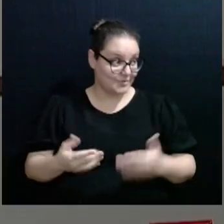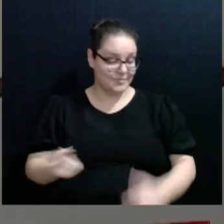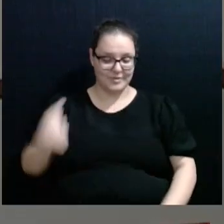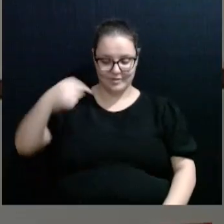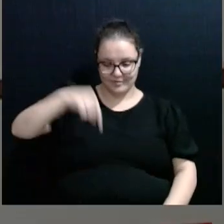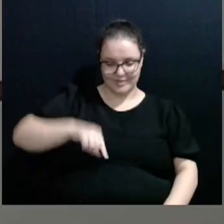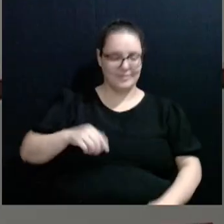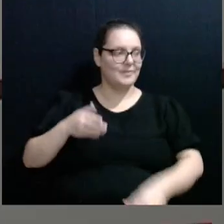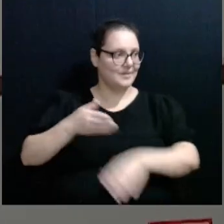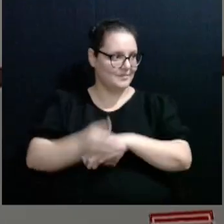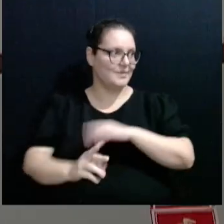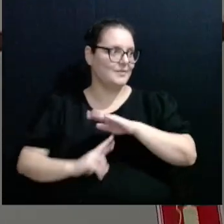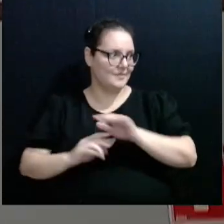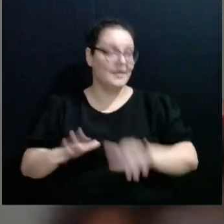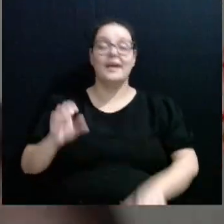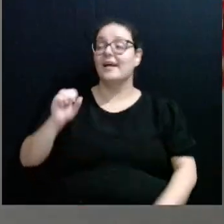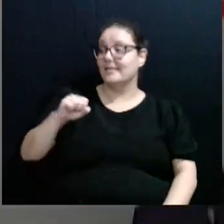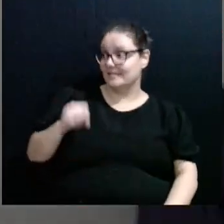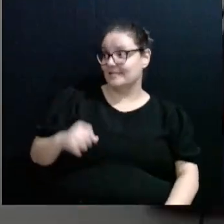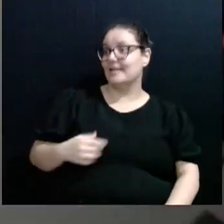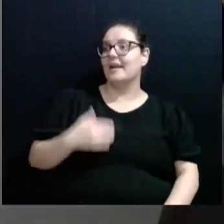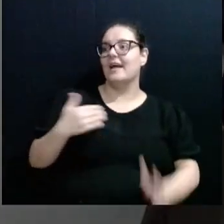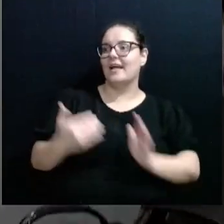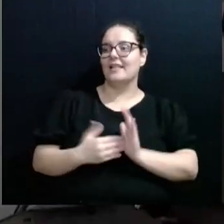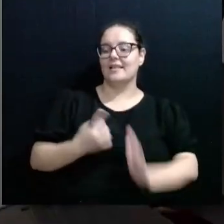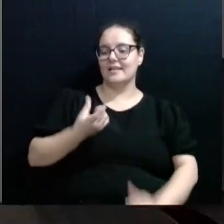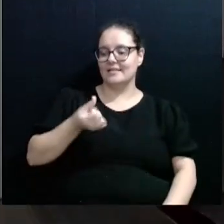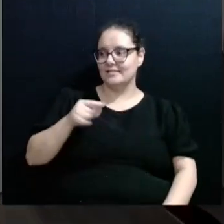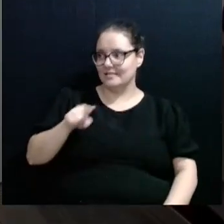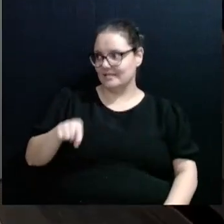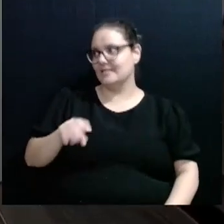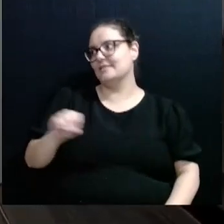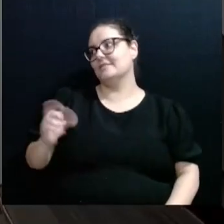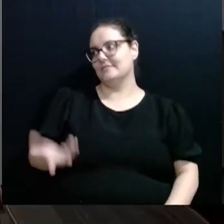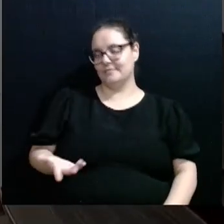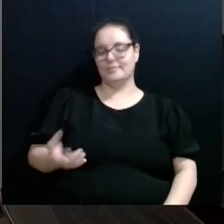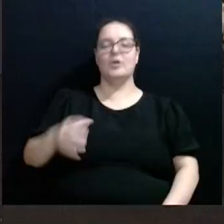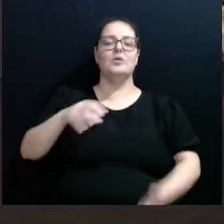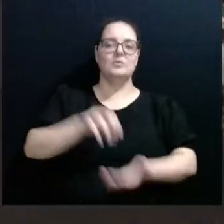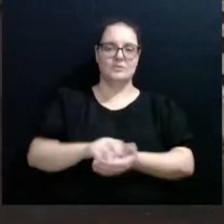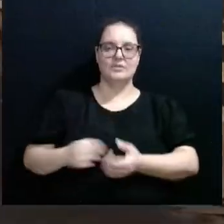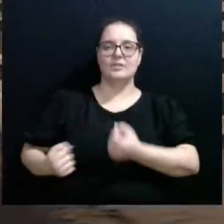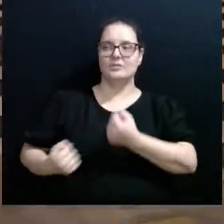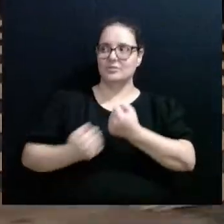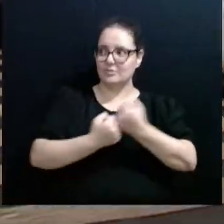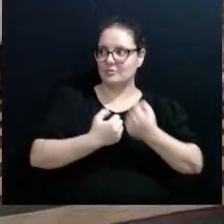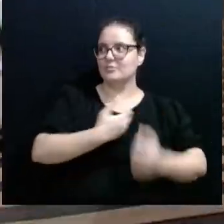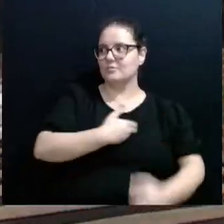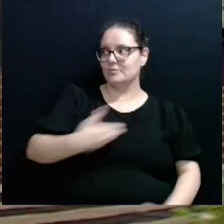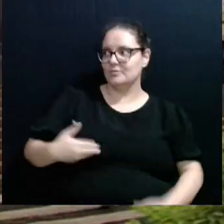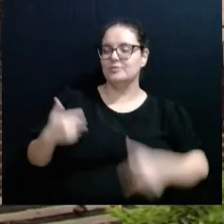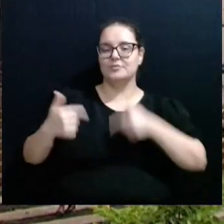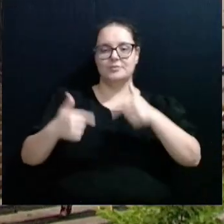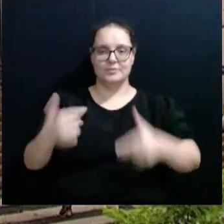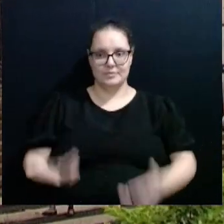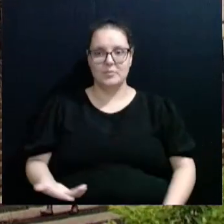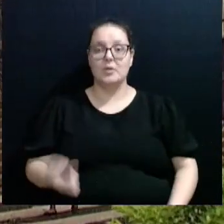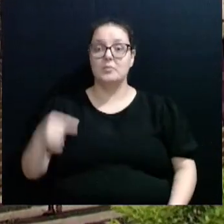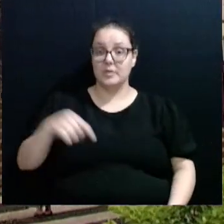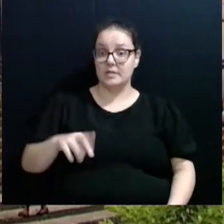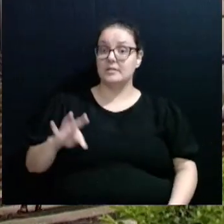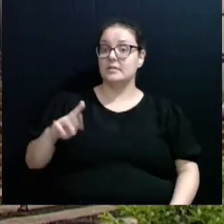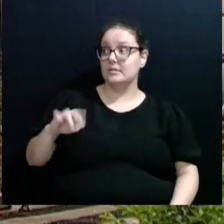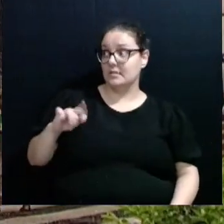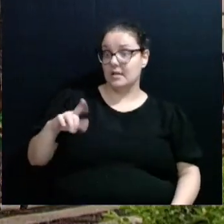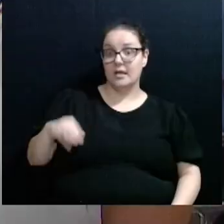É isso mesmo, até às 16 horas, o Centro Público de Apoio ao Trabalhador estará aqui para essa triagem e as empresas